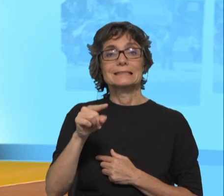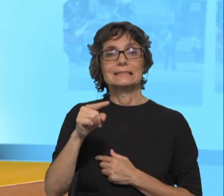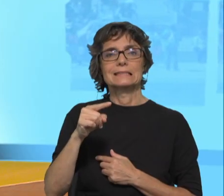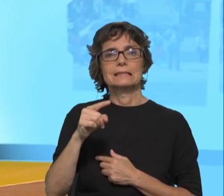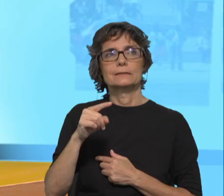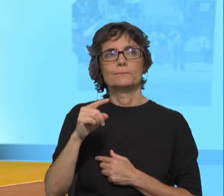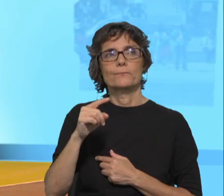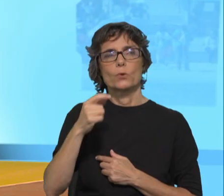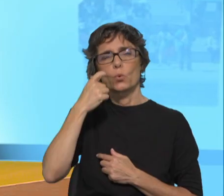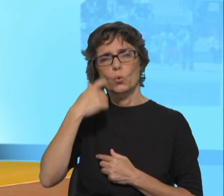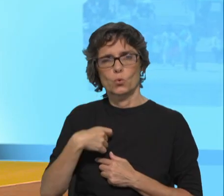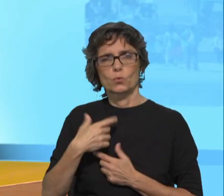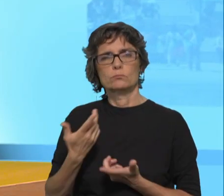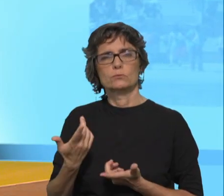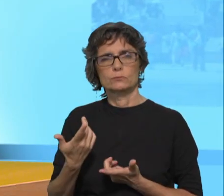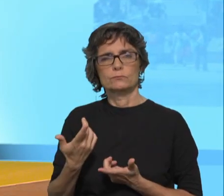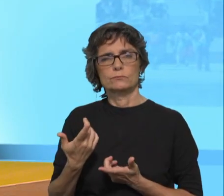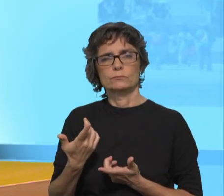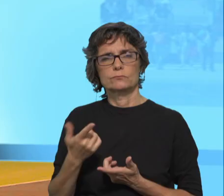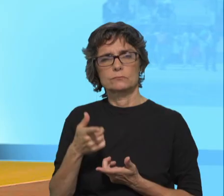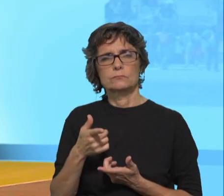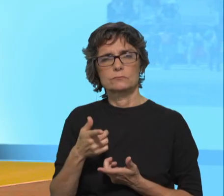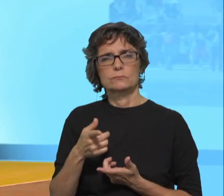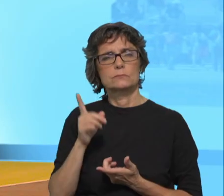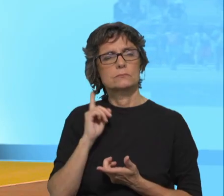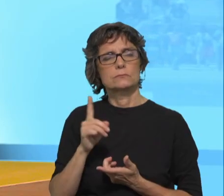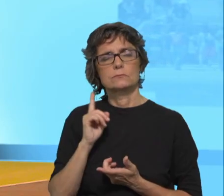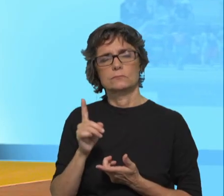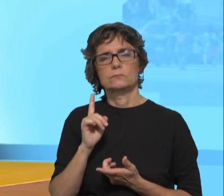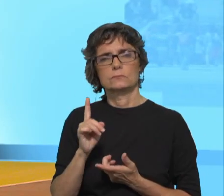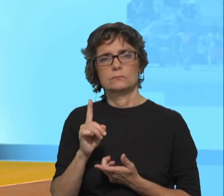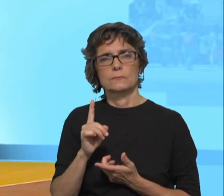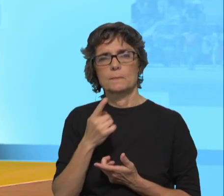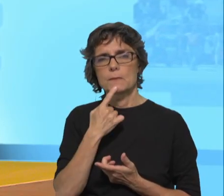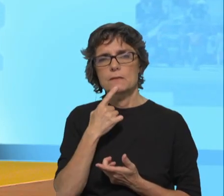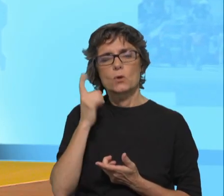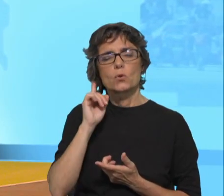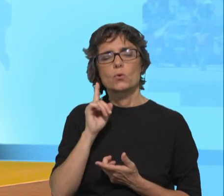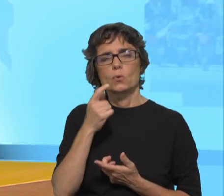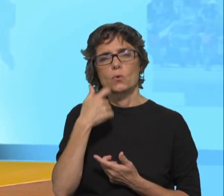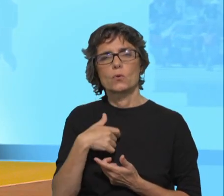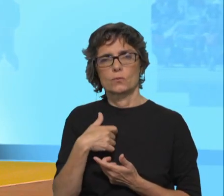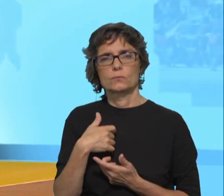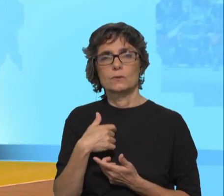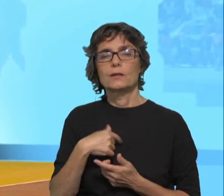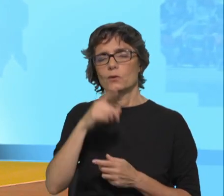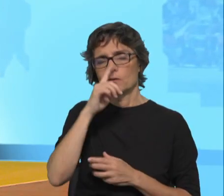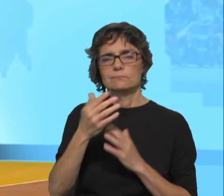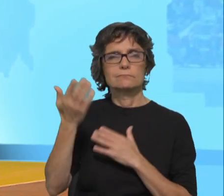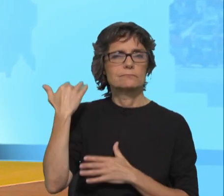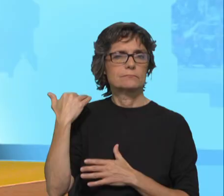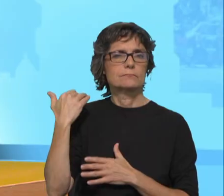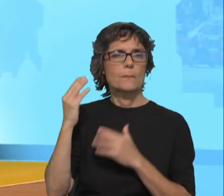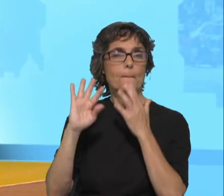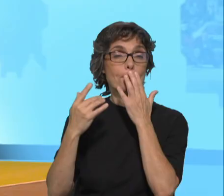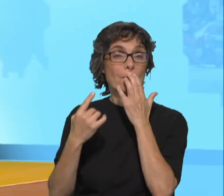corpo, é extremamente importante. Recordo-me que alguém dizia-me que sempre que a